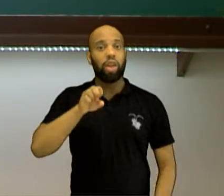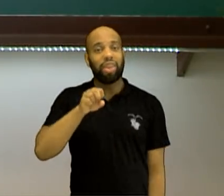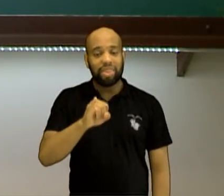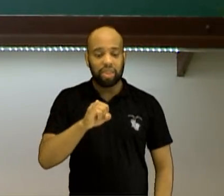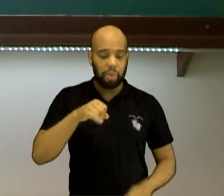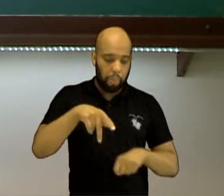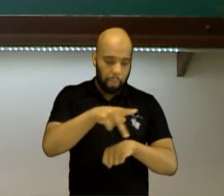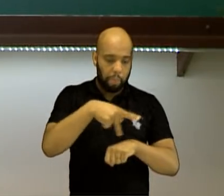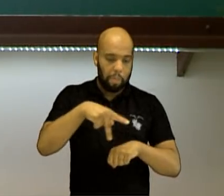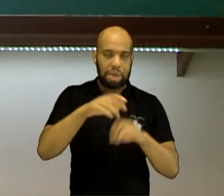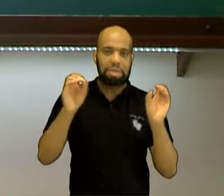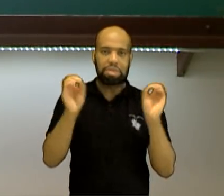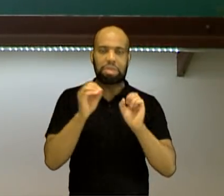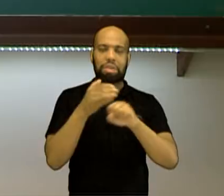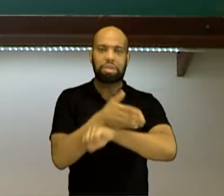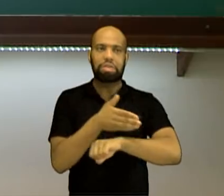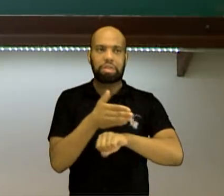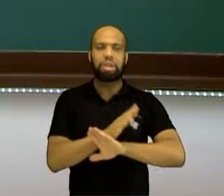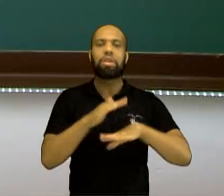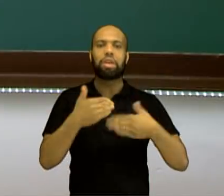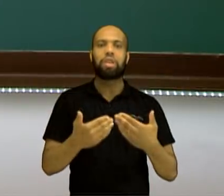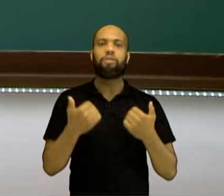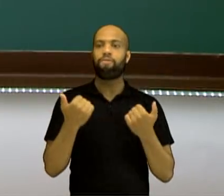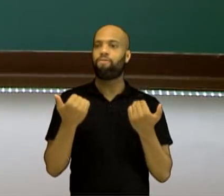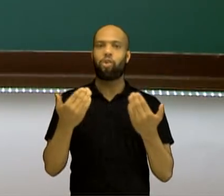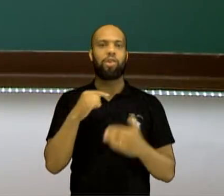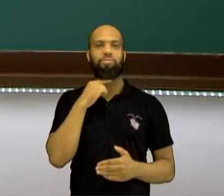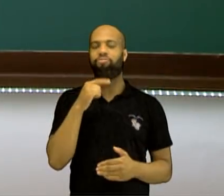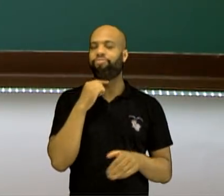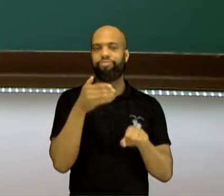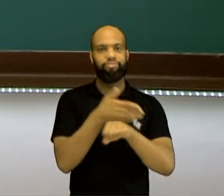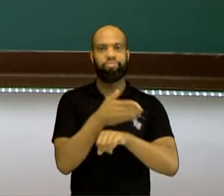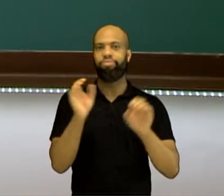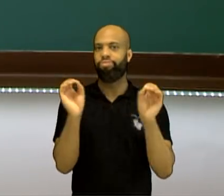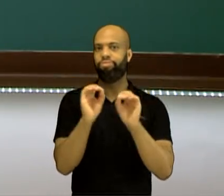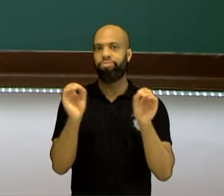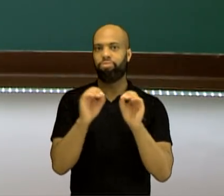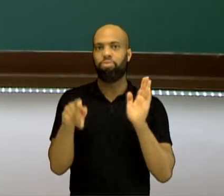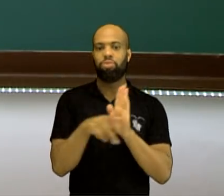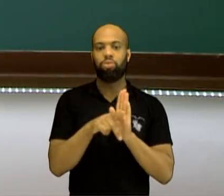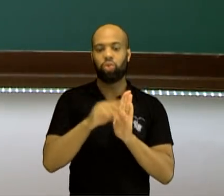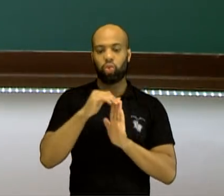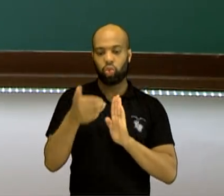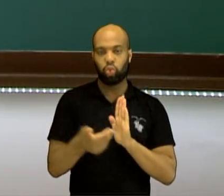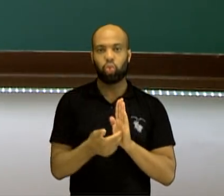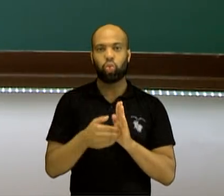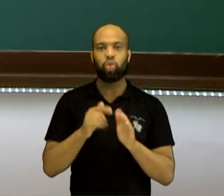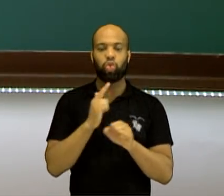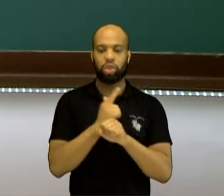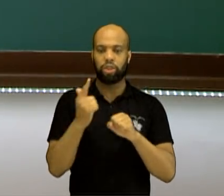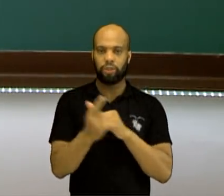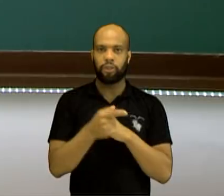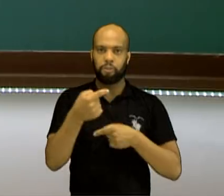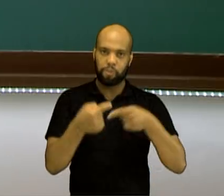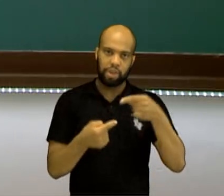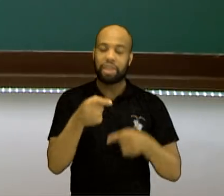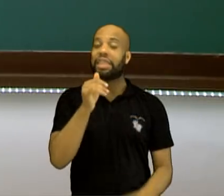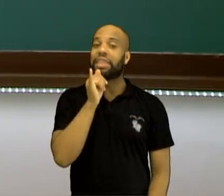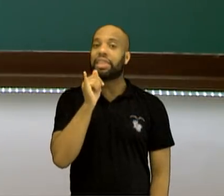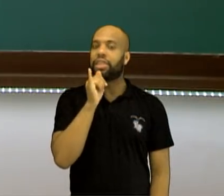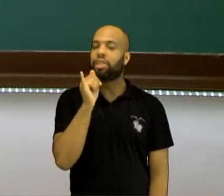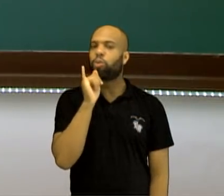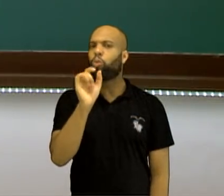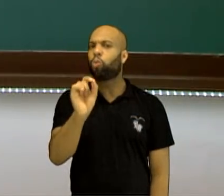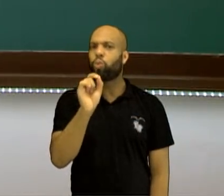nesse contexto, ele acaba ficando fora de toda essa geopolítica. Podemos citar um exemplo clássico